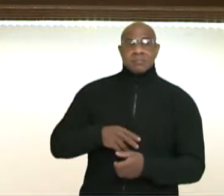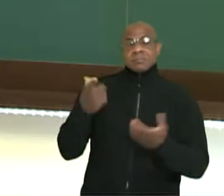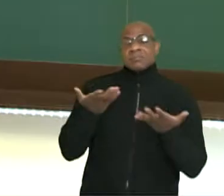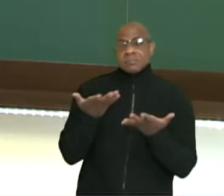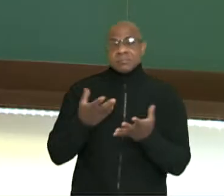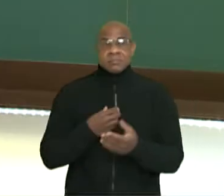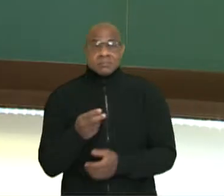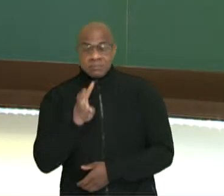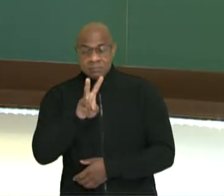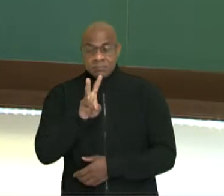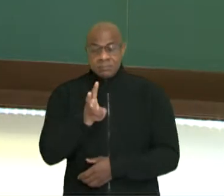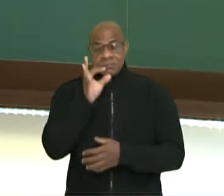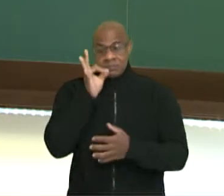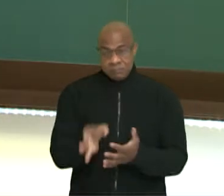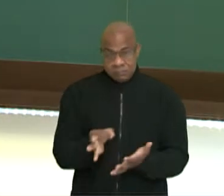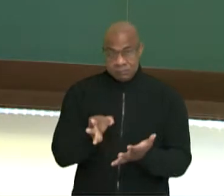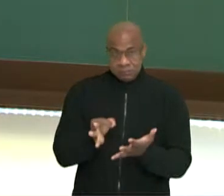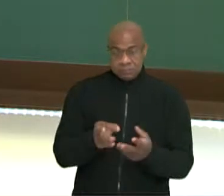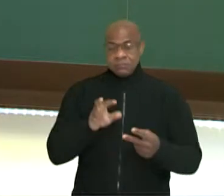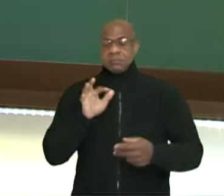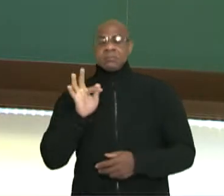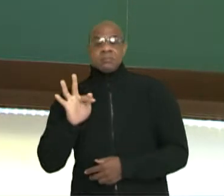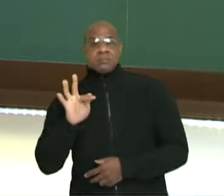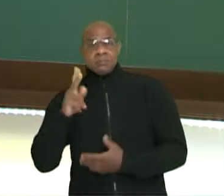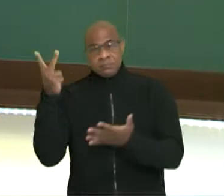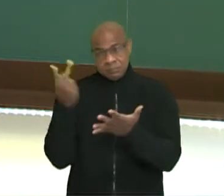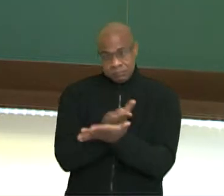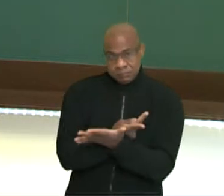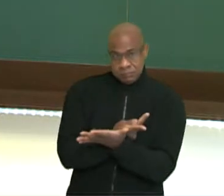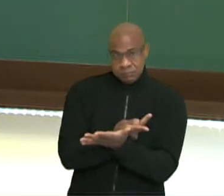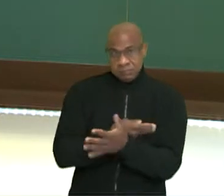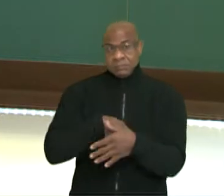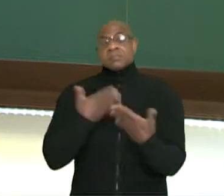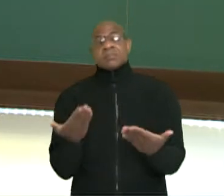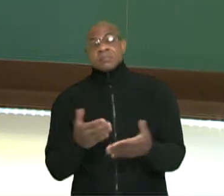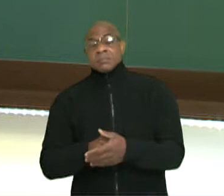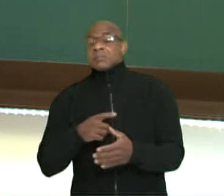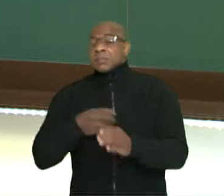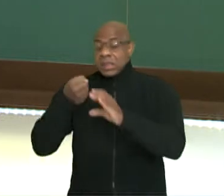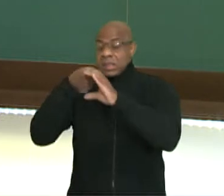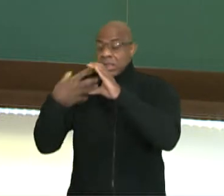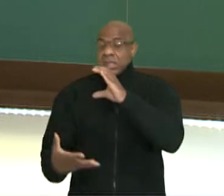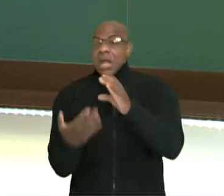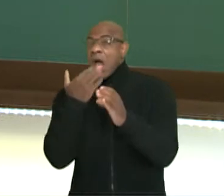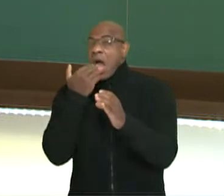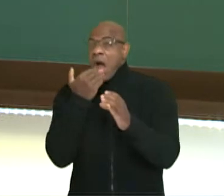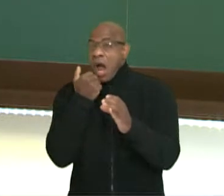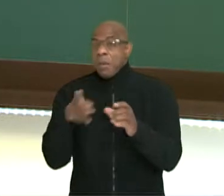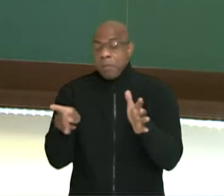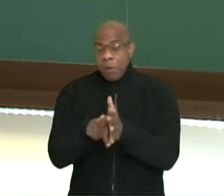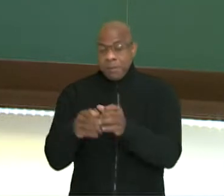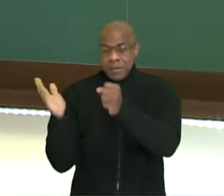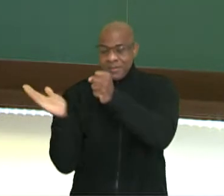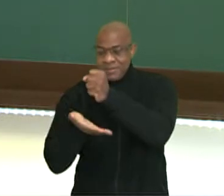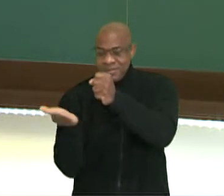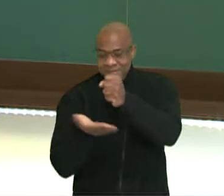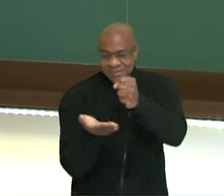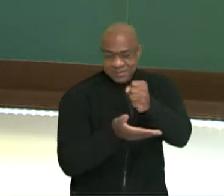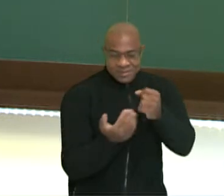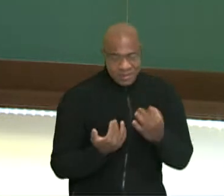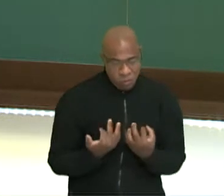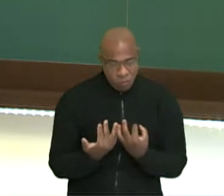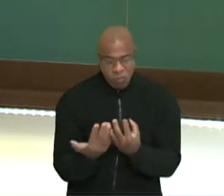que eu marque V para verdadeiro e F para falso para características de alimentos da safra, que estão na